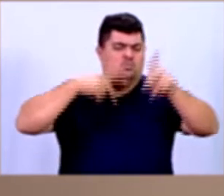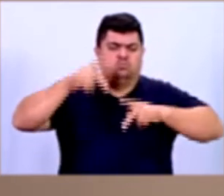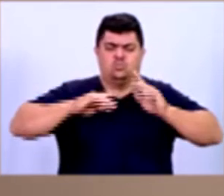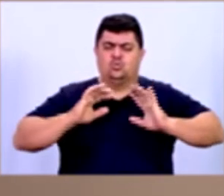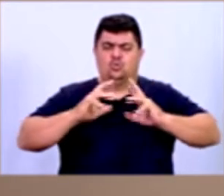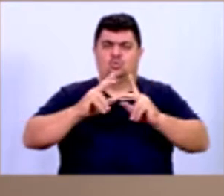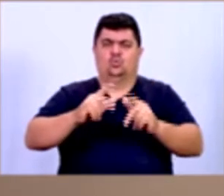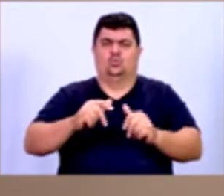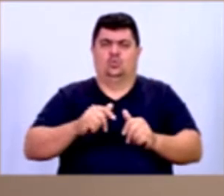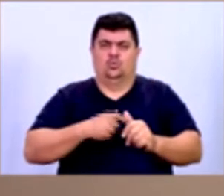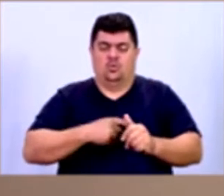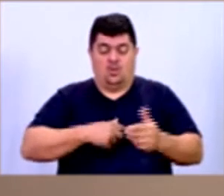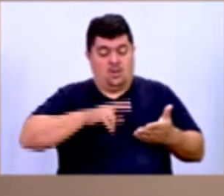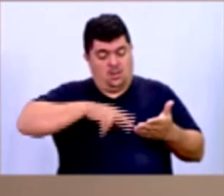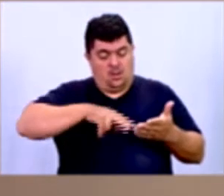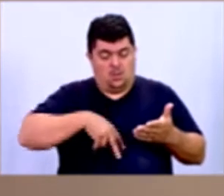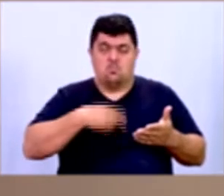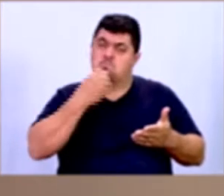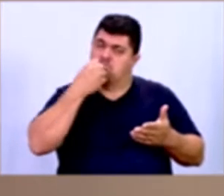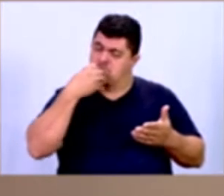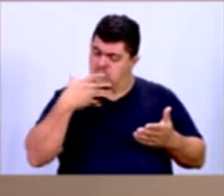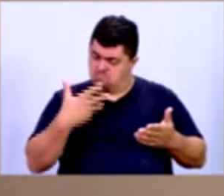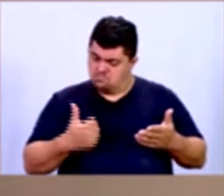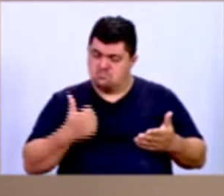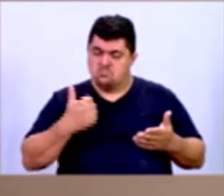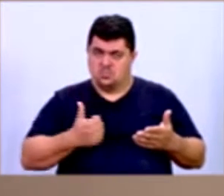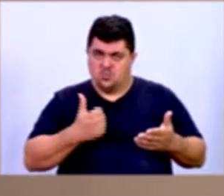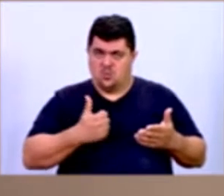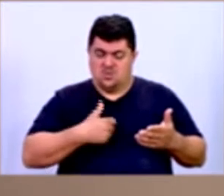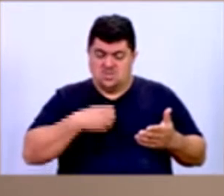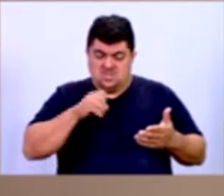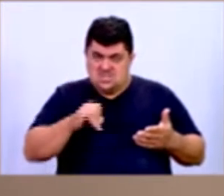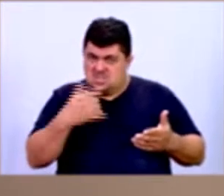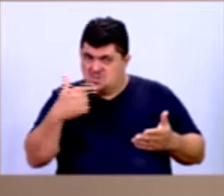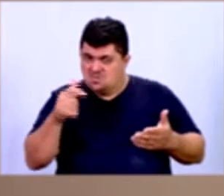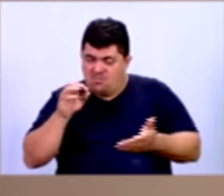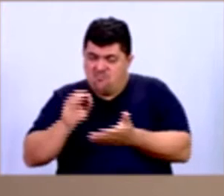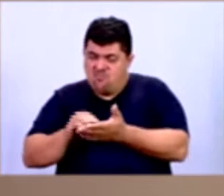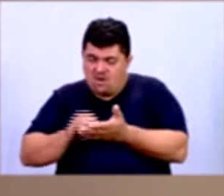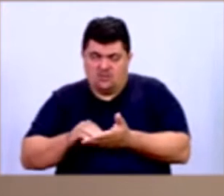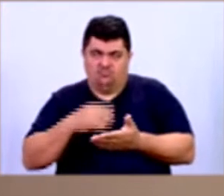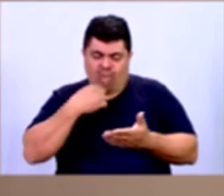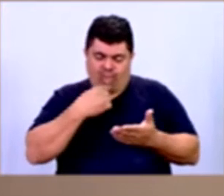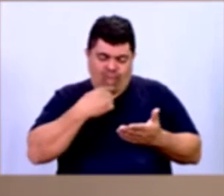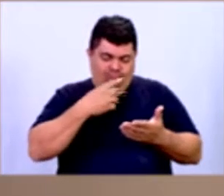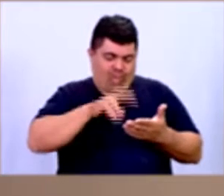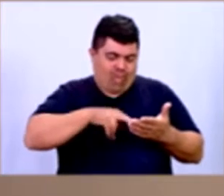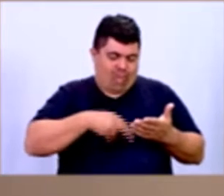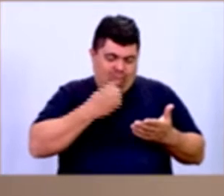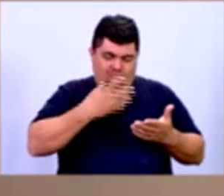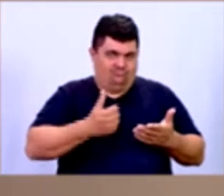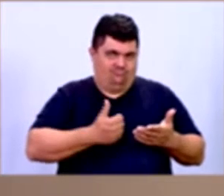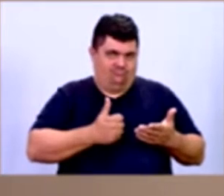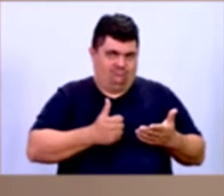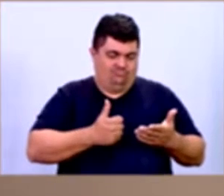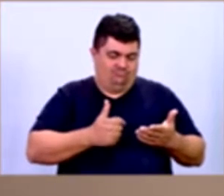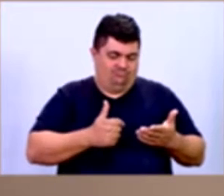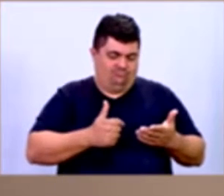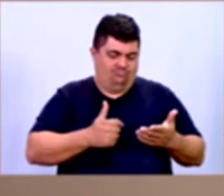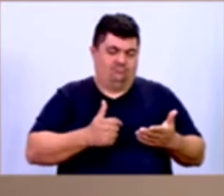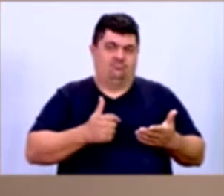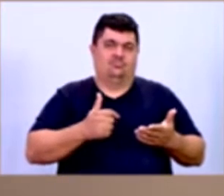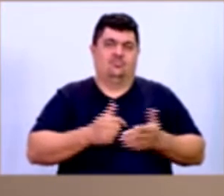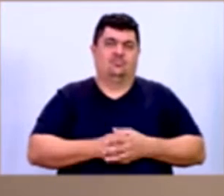dizer que essas leituras diversas atendem ao universo dos alunos. E ao atender esse universo dos alunos, faz com que